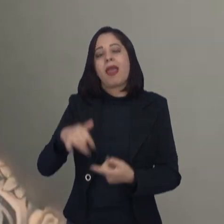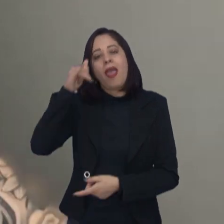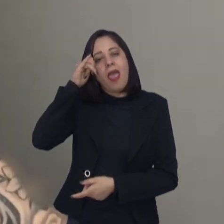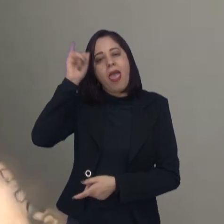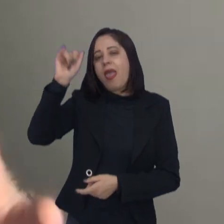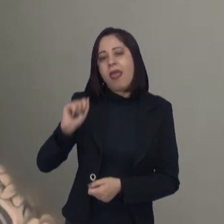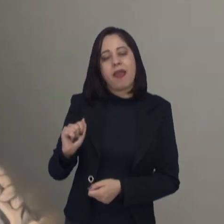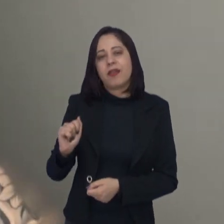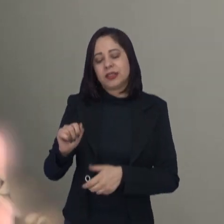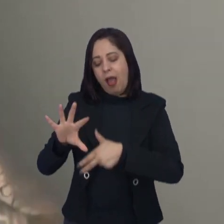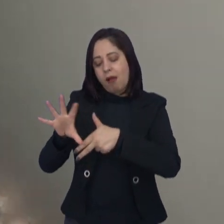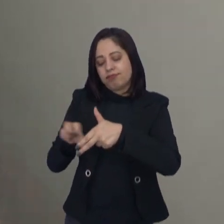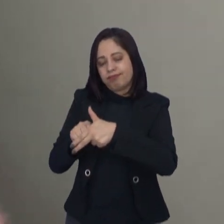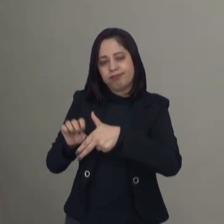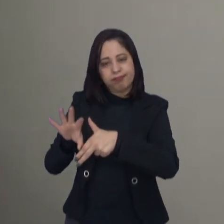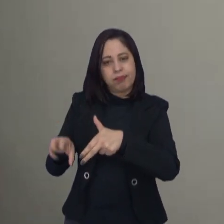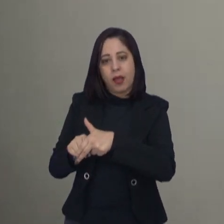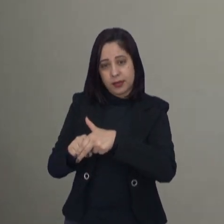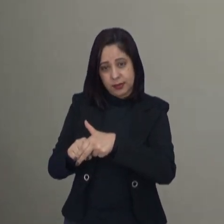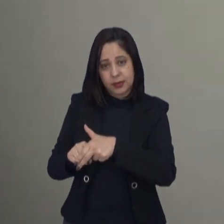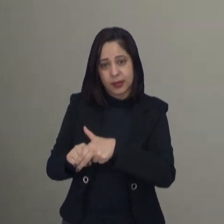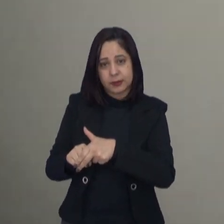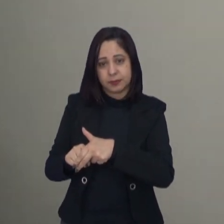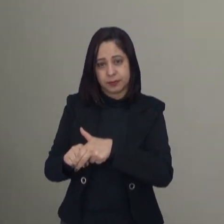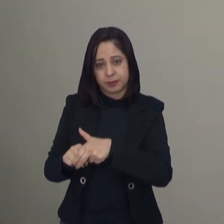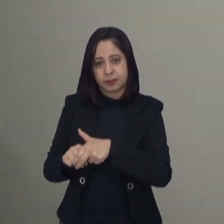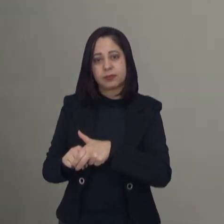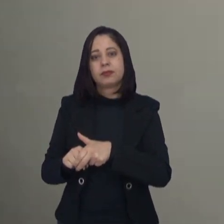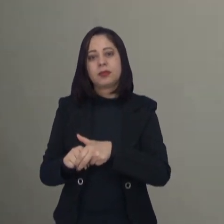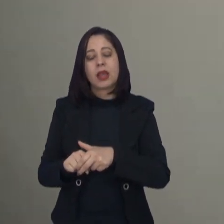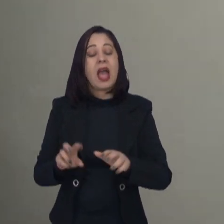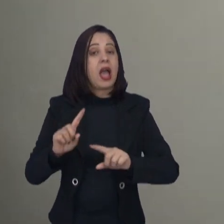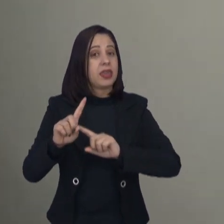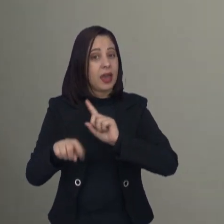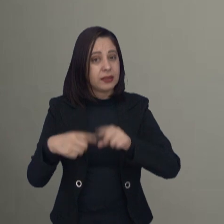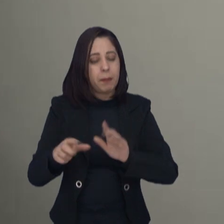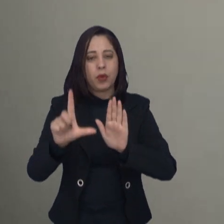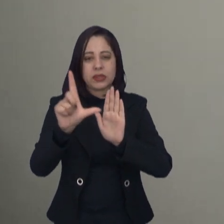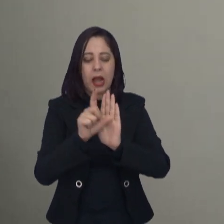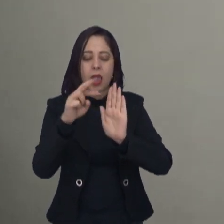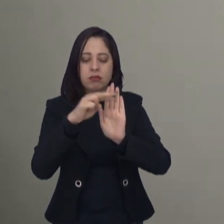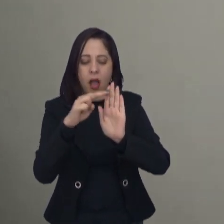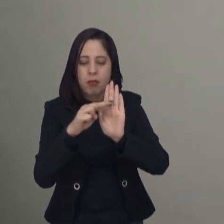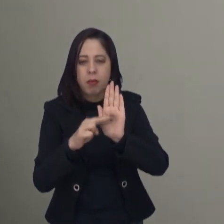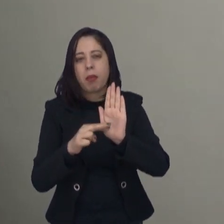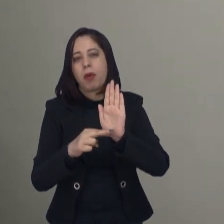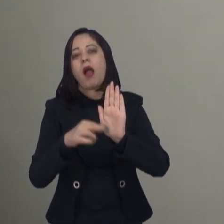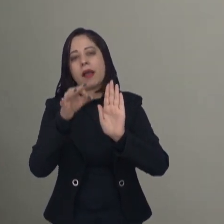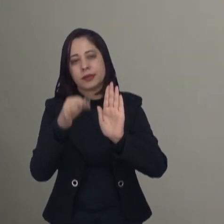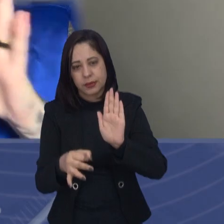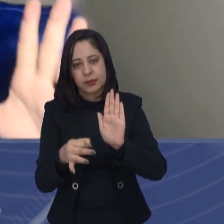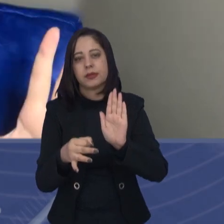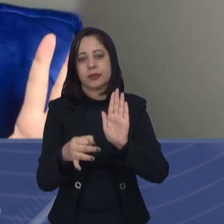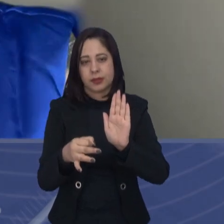depois, né, desse período de transição, já fique claro quem faz como, se está tudo certinho, se aquela pessoa passou por uma